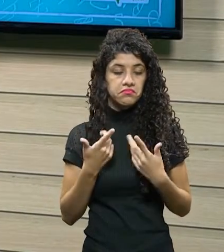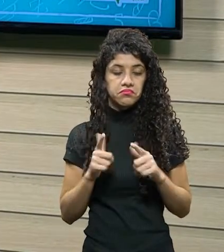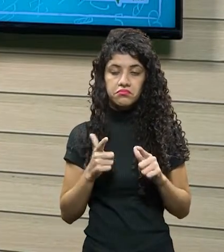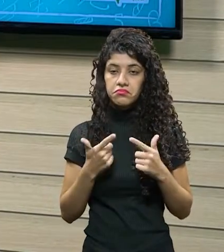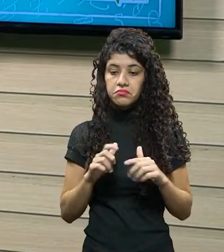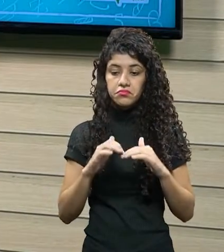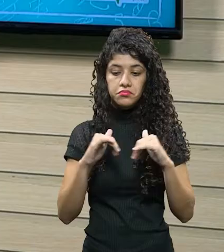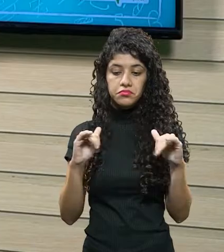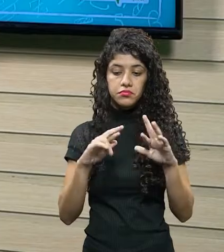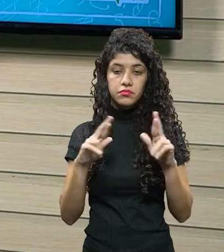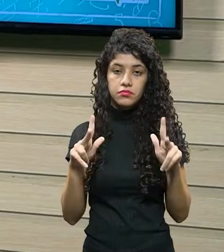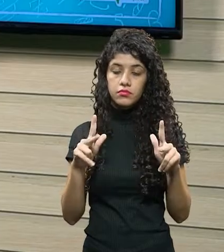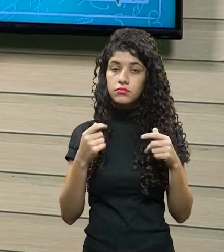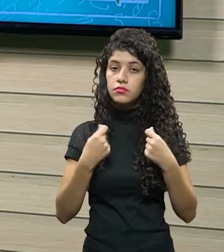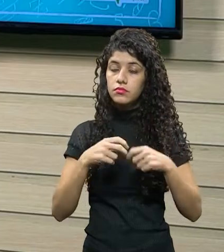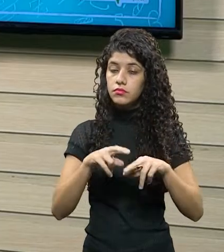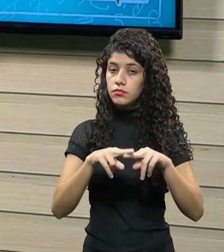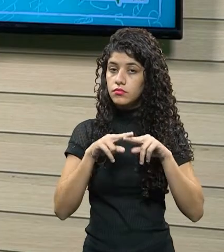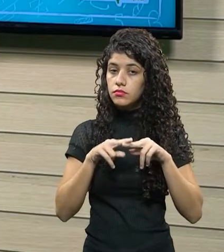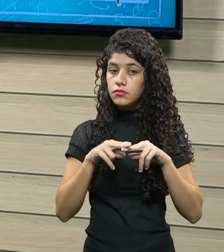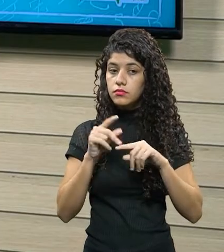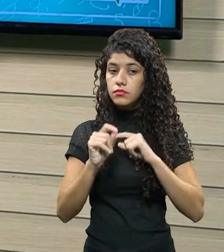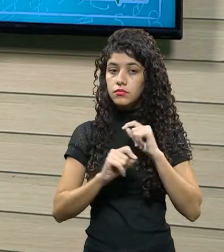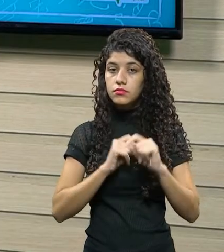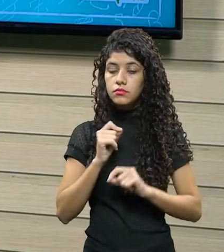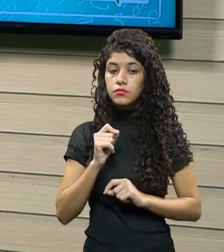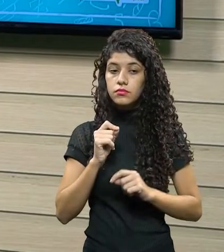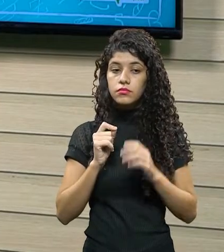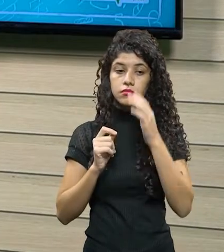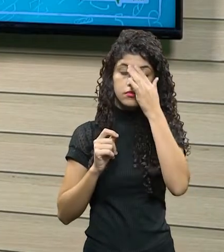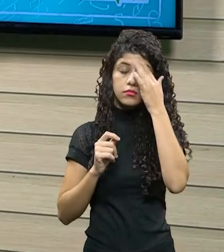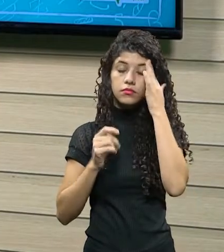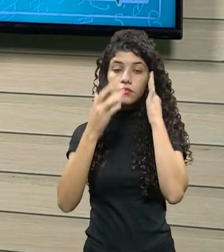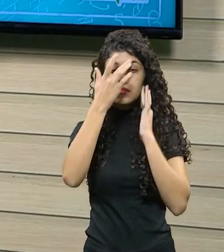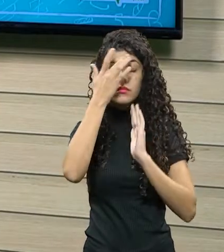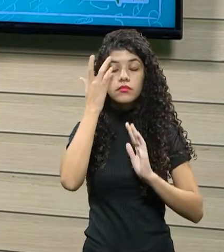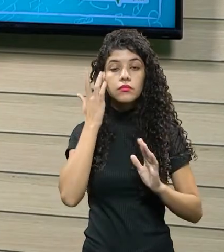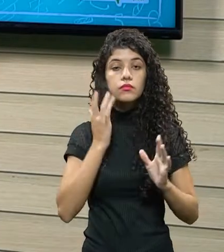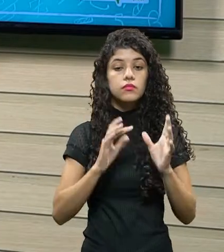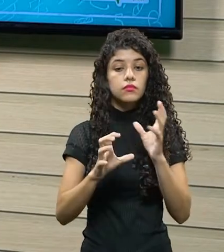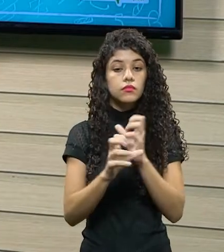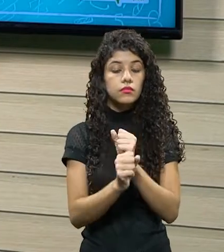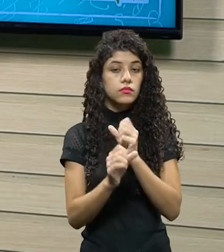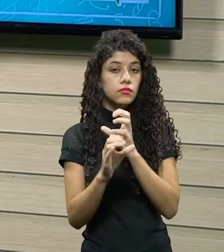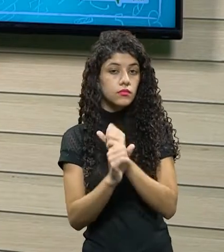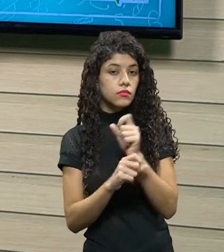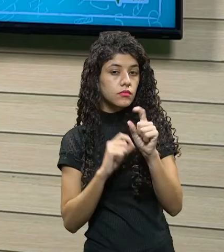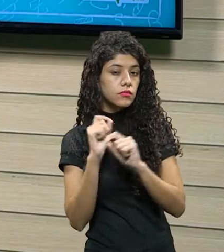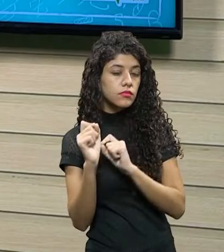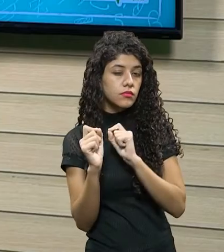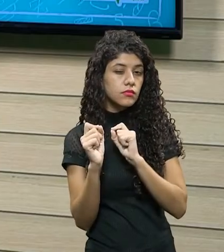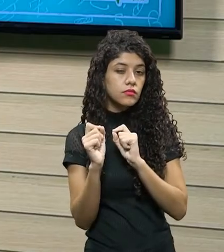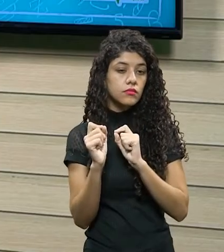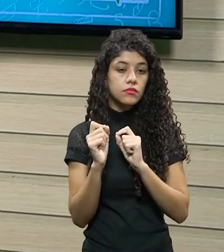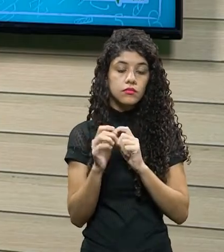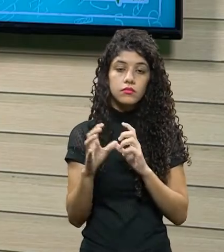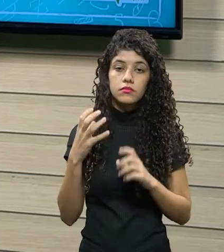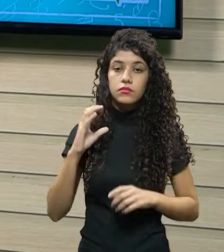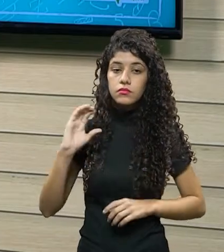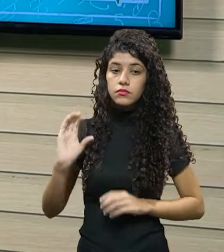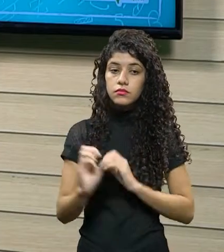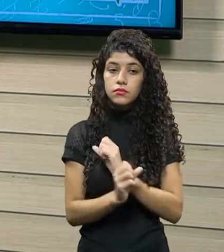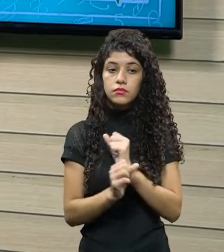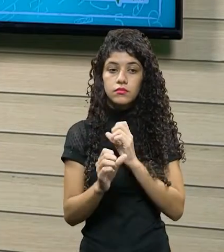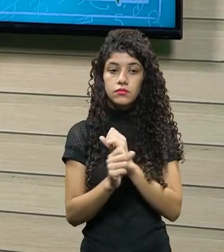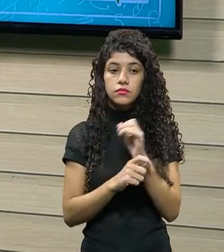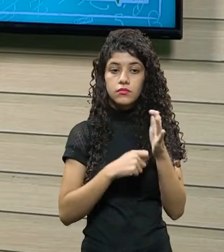passivo. Por isso que é essencial ao quê? A função de um contador, justamente para, através das ciências contábeis, dos registros,